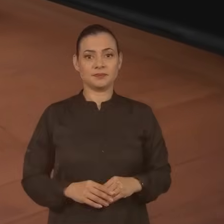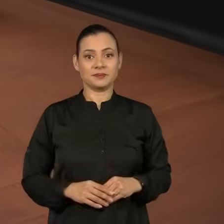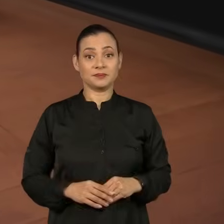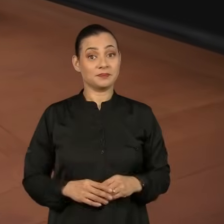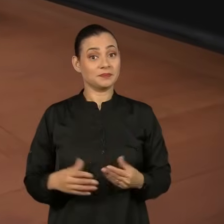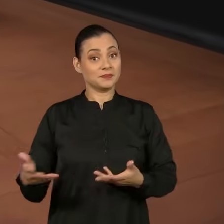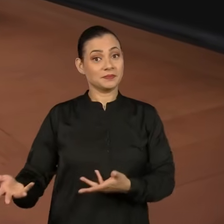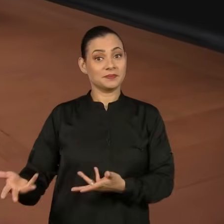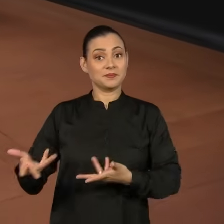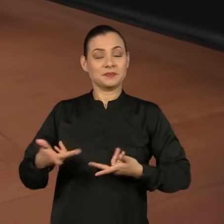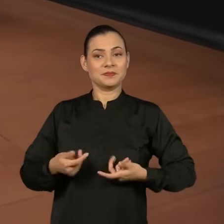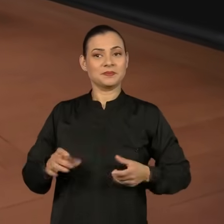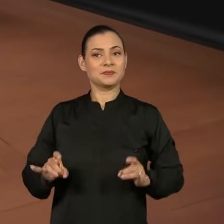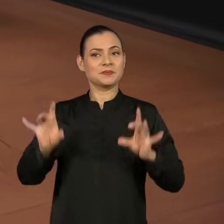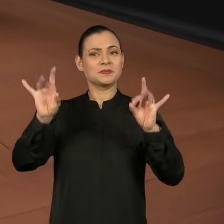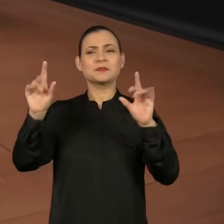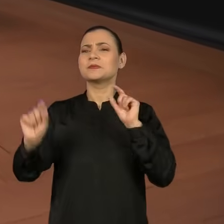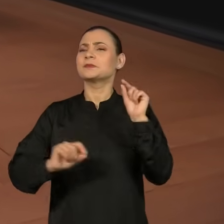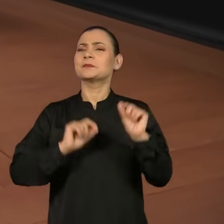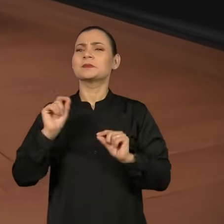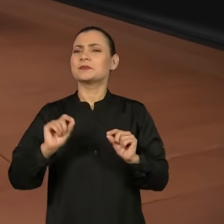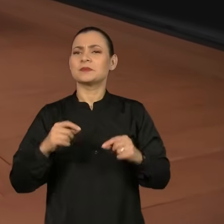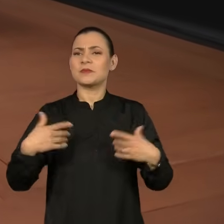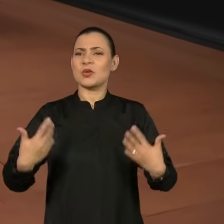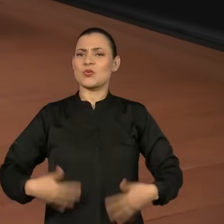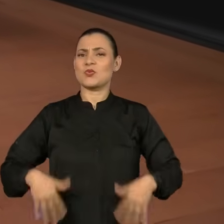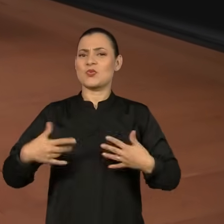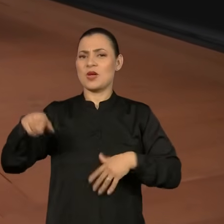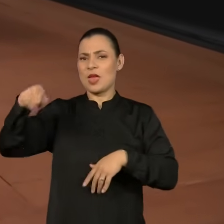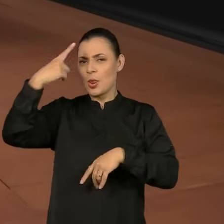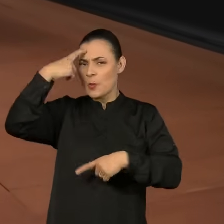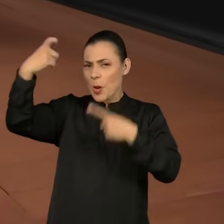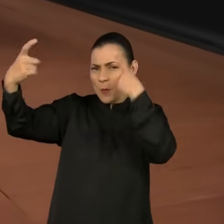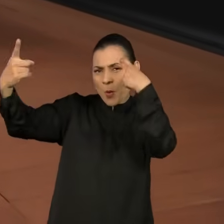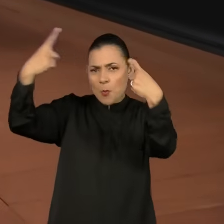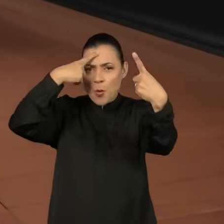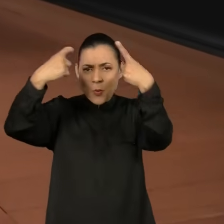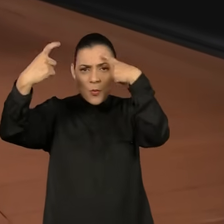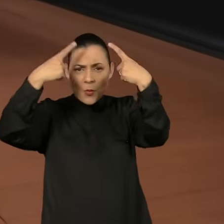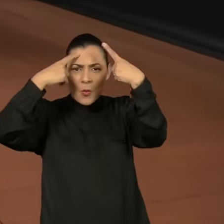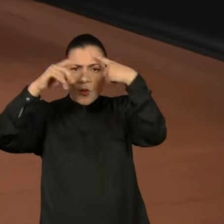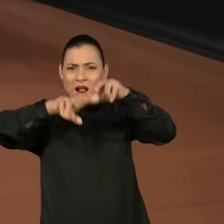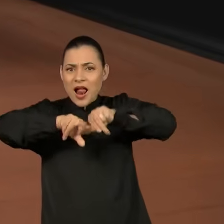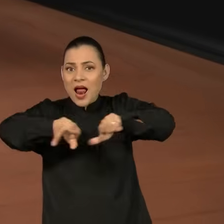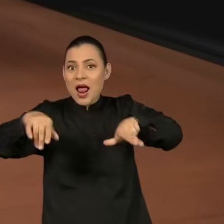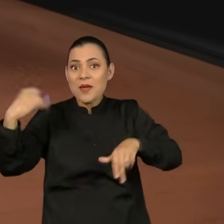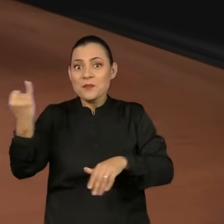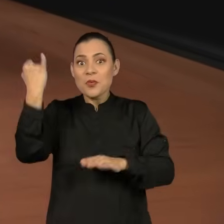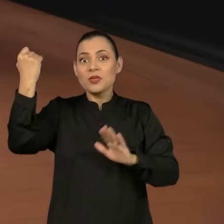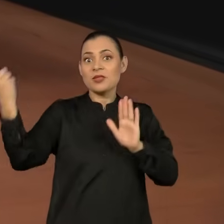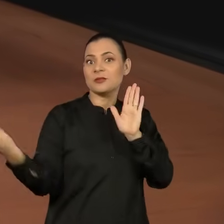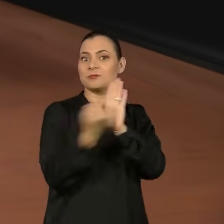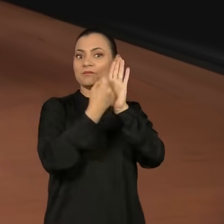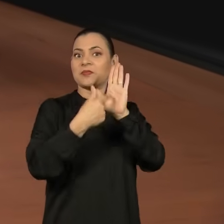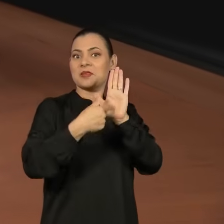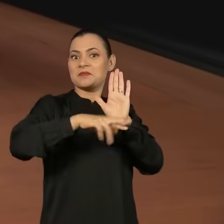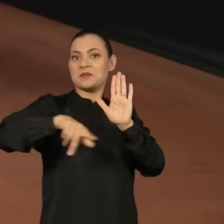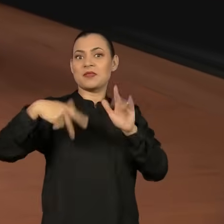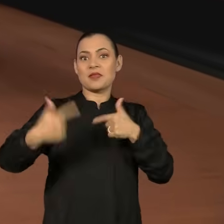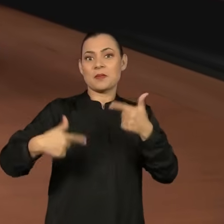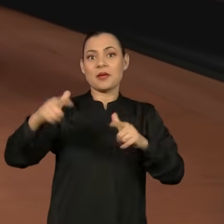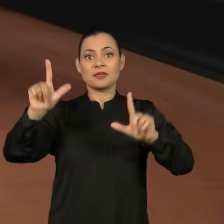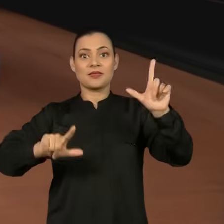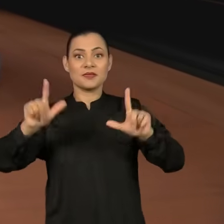O nosso convidado de hoje é um verdadeiro homem de criação. Tantos e tão importantes são seus trabalhos na TV,